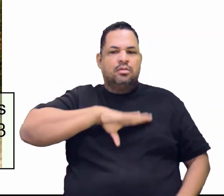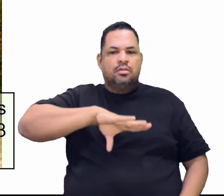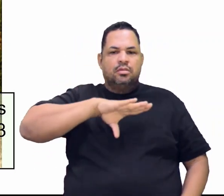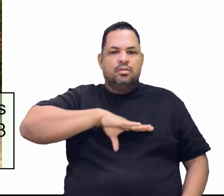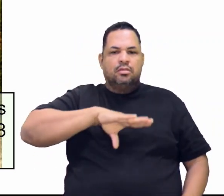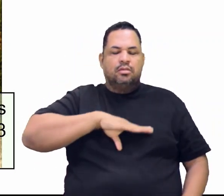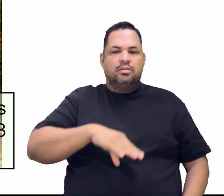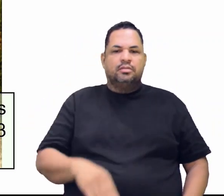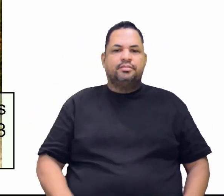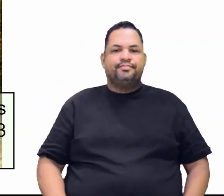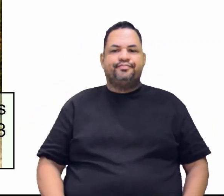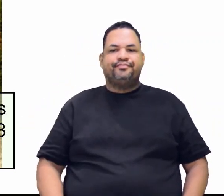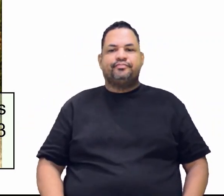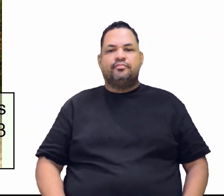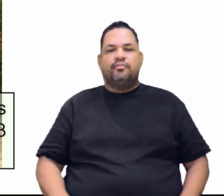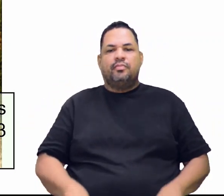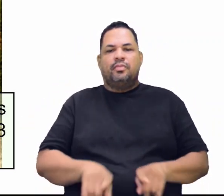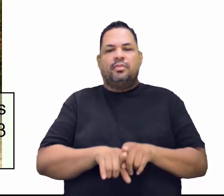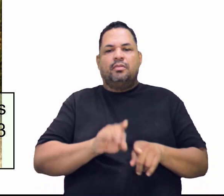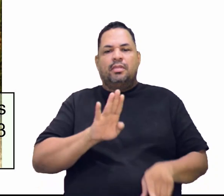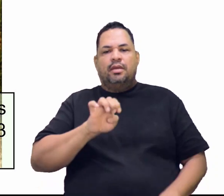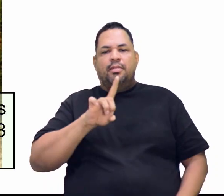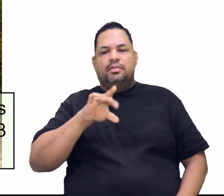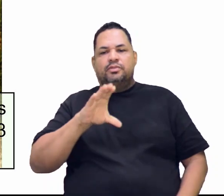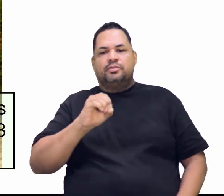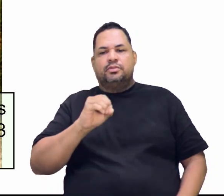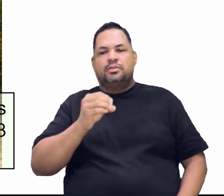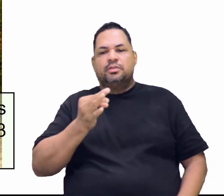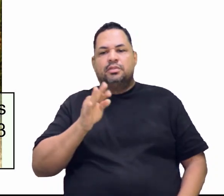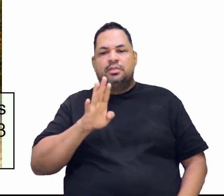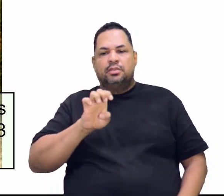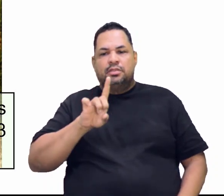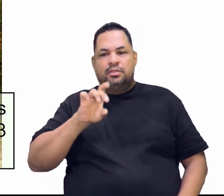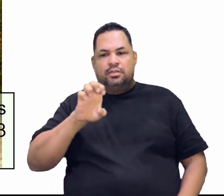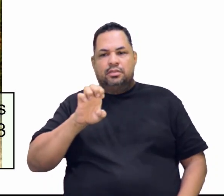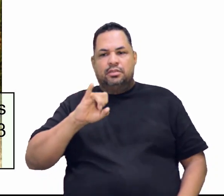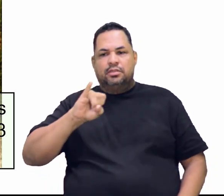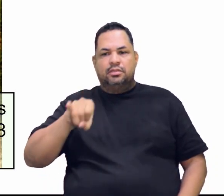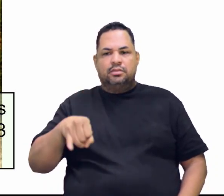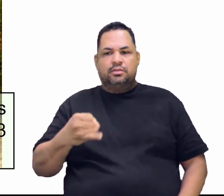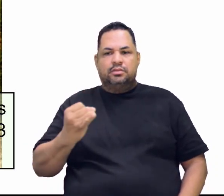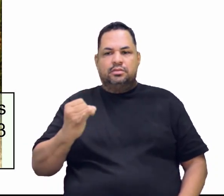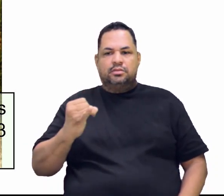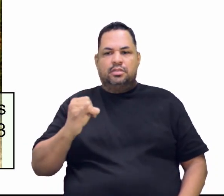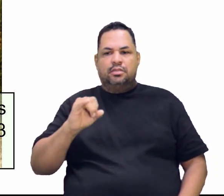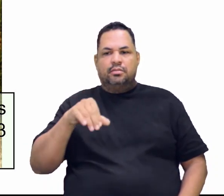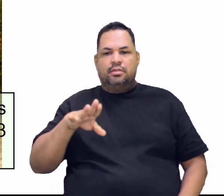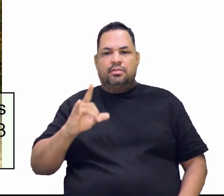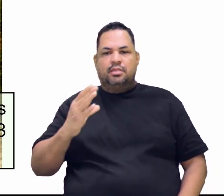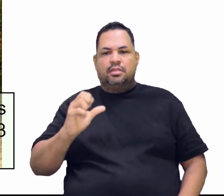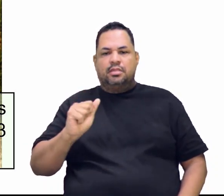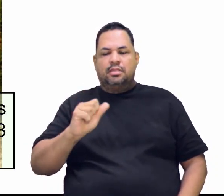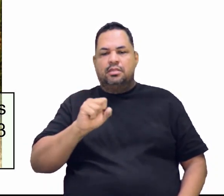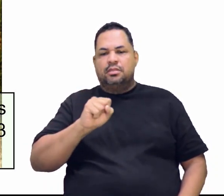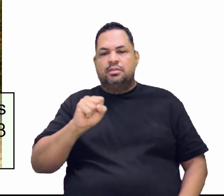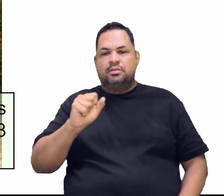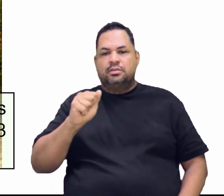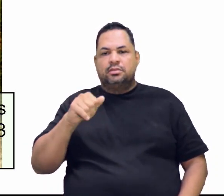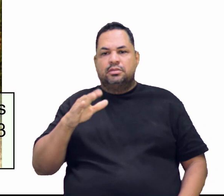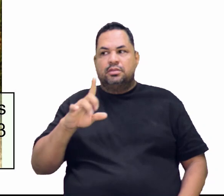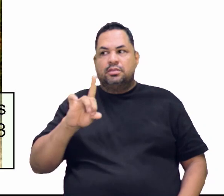espanhóis, portugueses, Barbados, Trinidad,